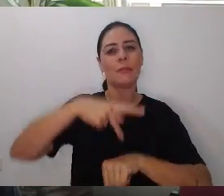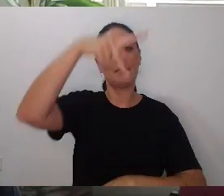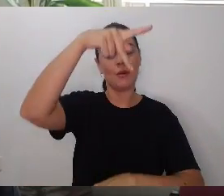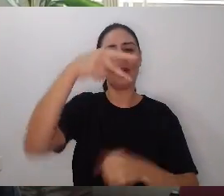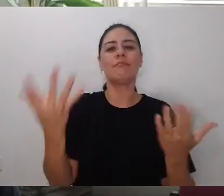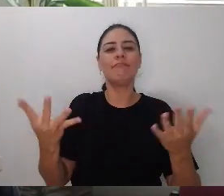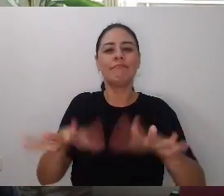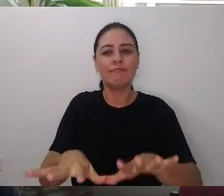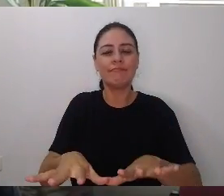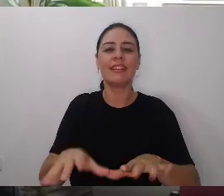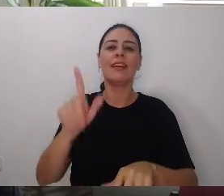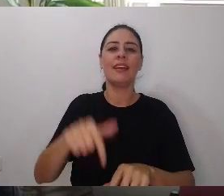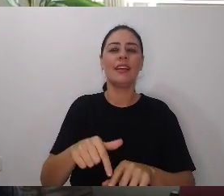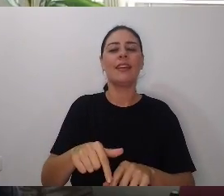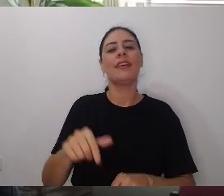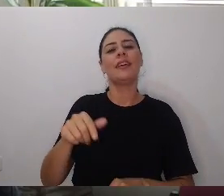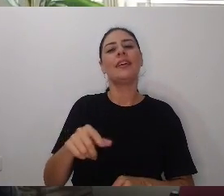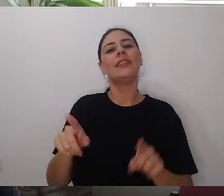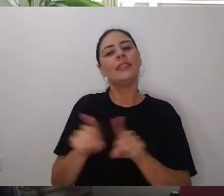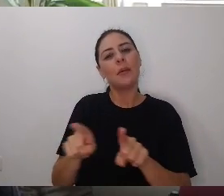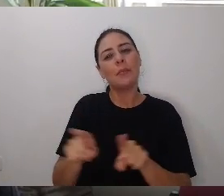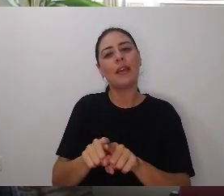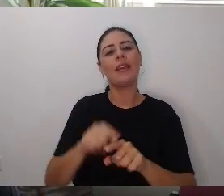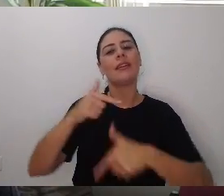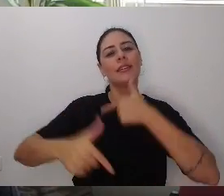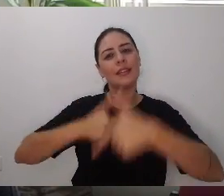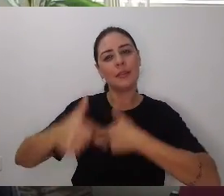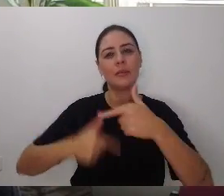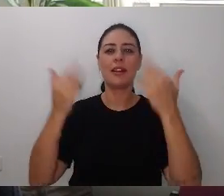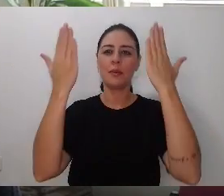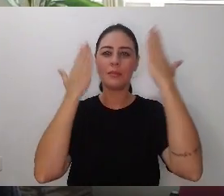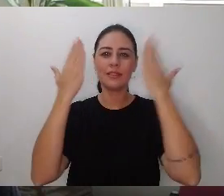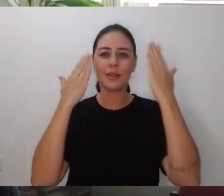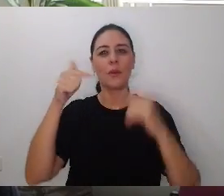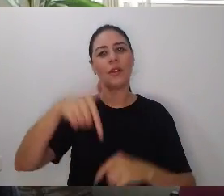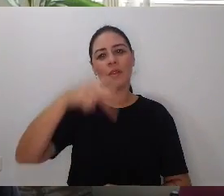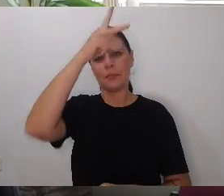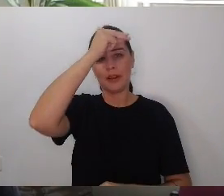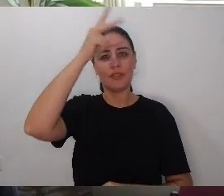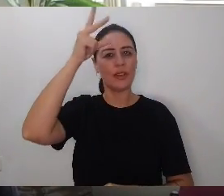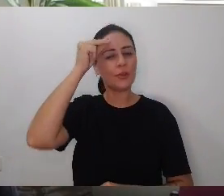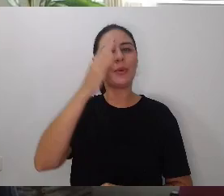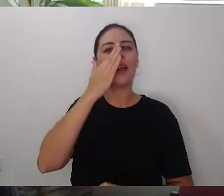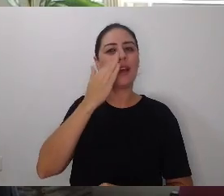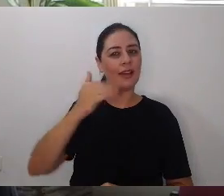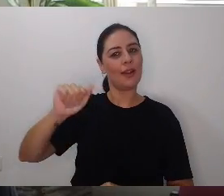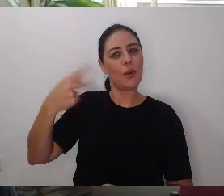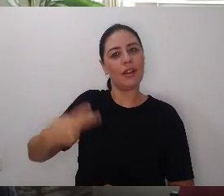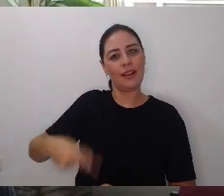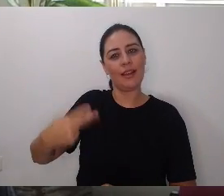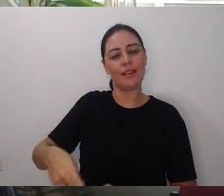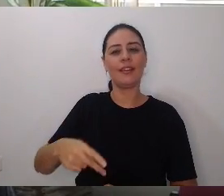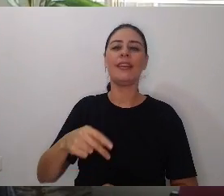do espectro do autismo, pela inclusão eficiente da Faculdade PEL, e atua como psicóloga da Prefeitura de Araucária